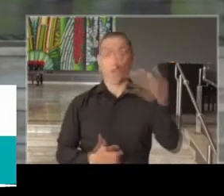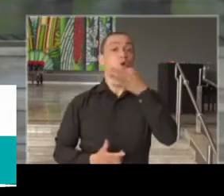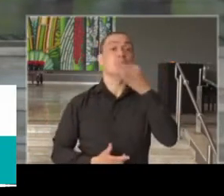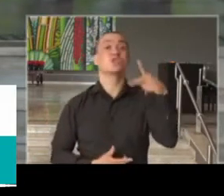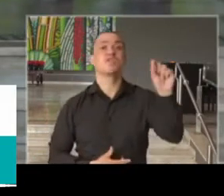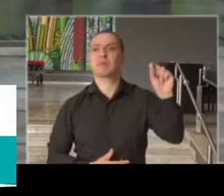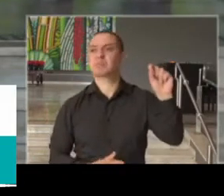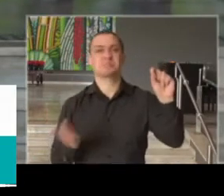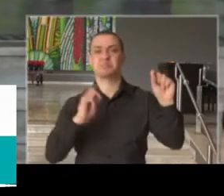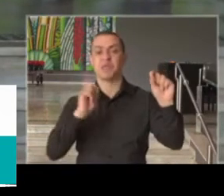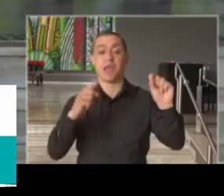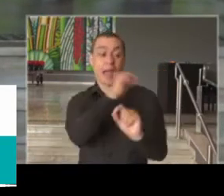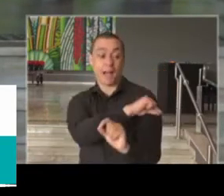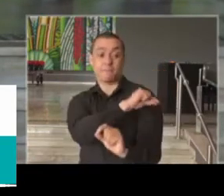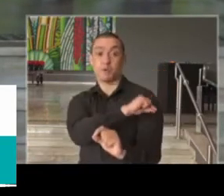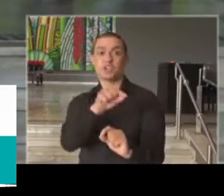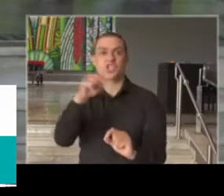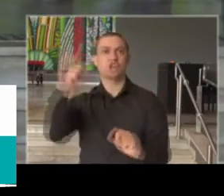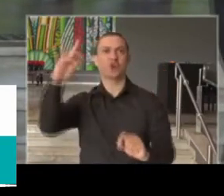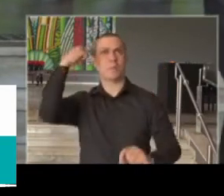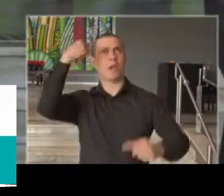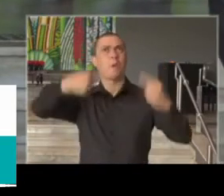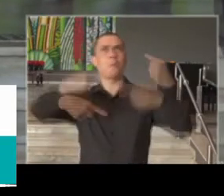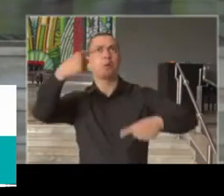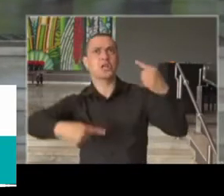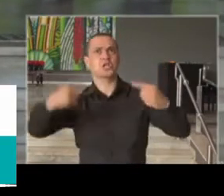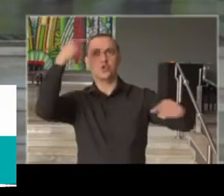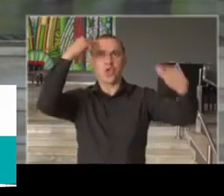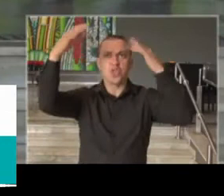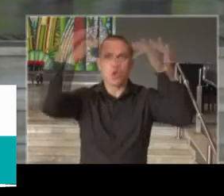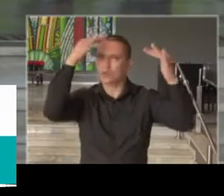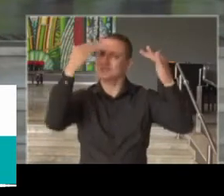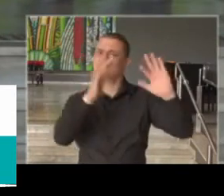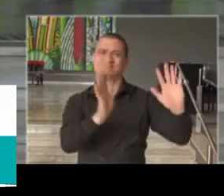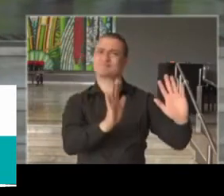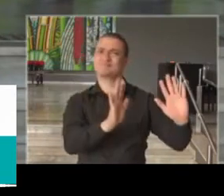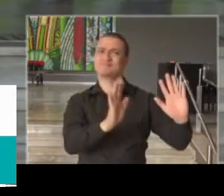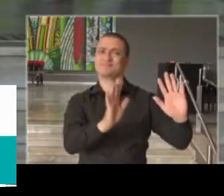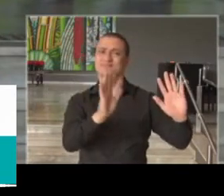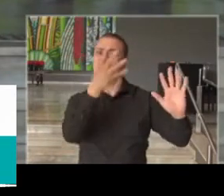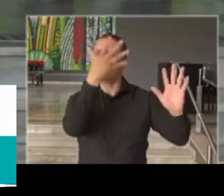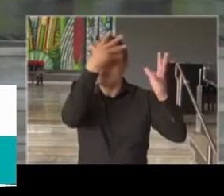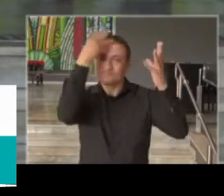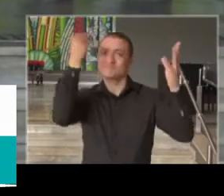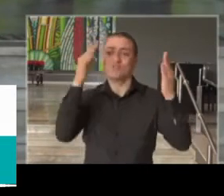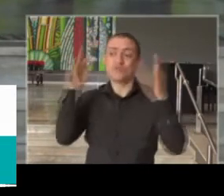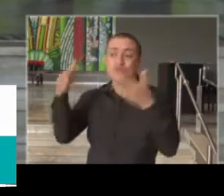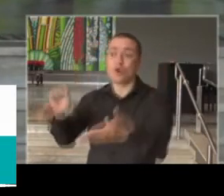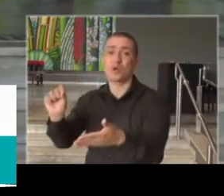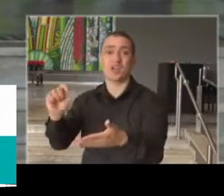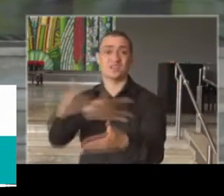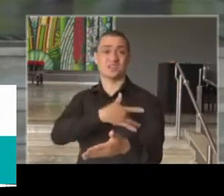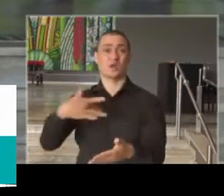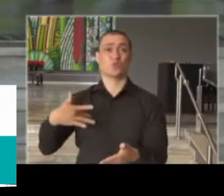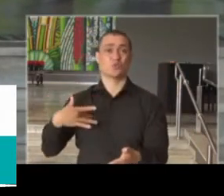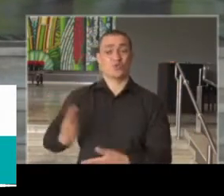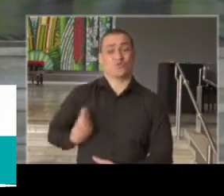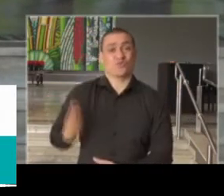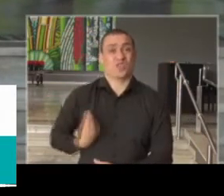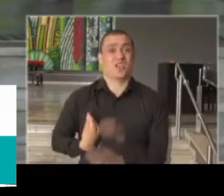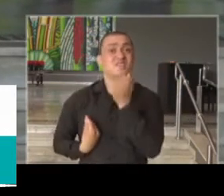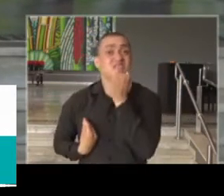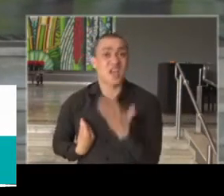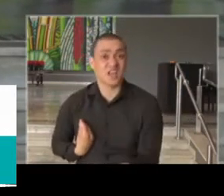querer politizar, colocar ideologia naquilo que deveria ser o entendimento da saúde, da ciência e da vida, conforme ouviram